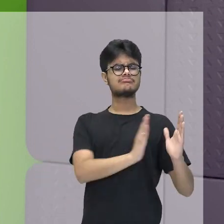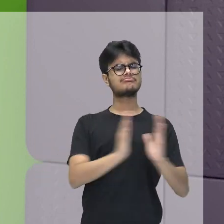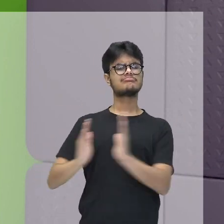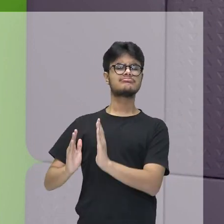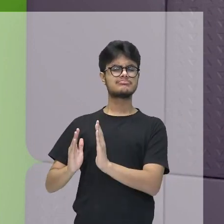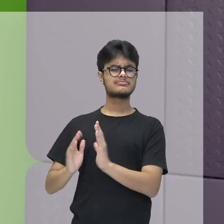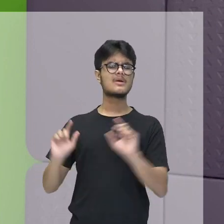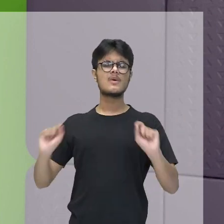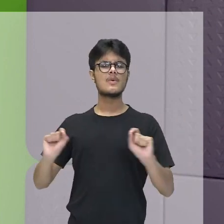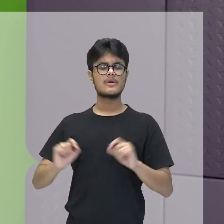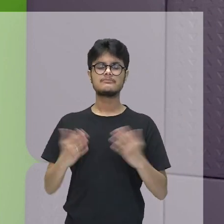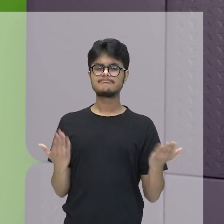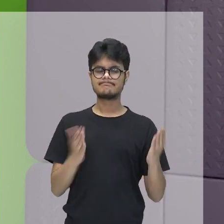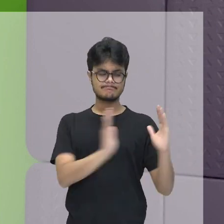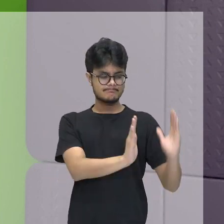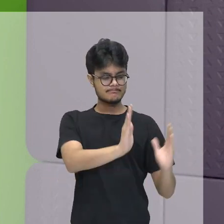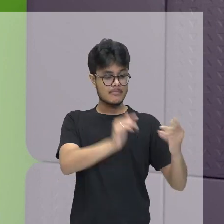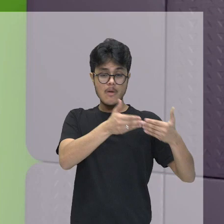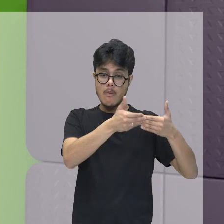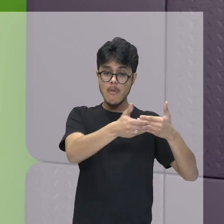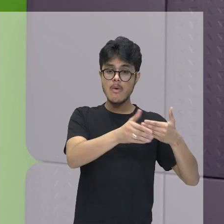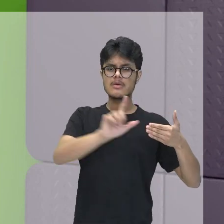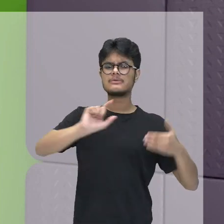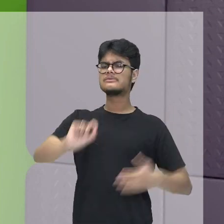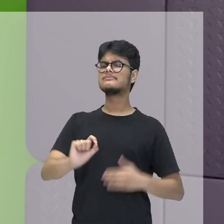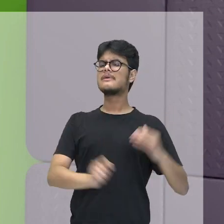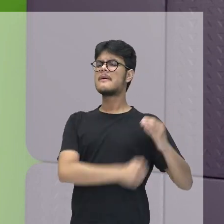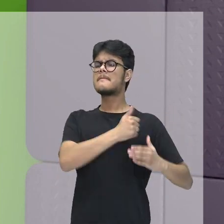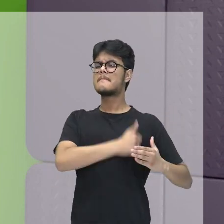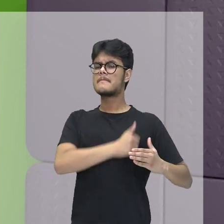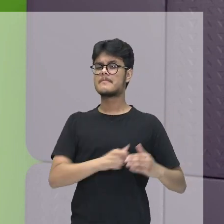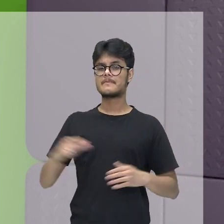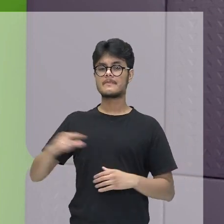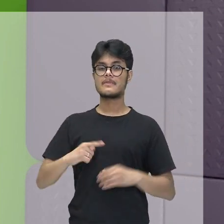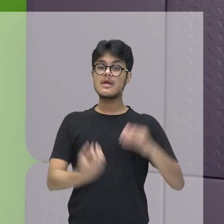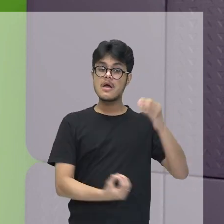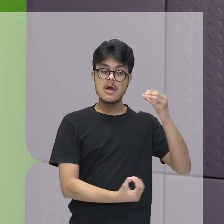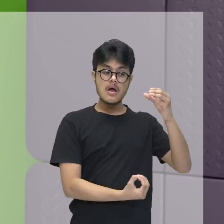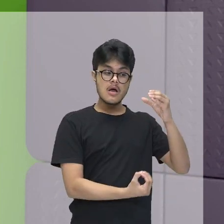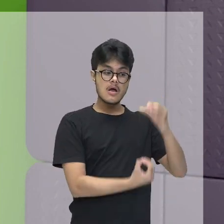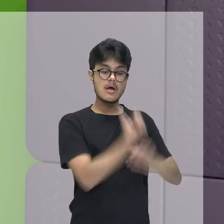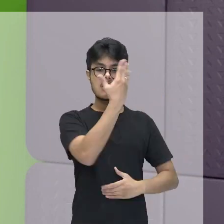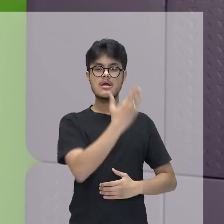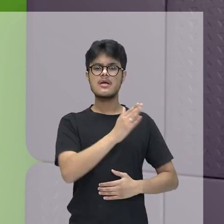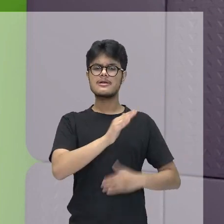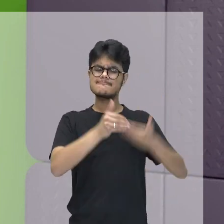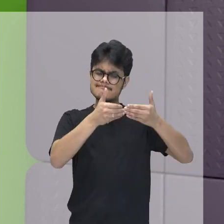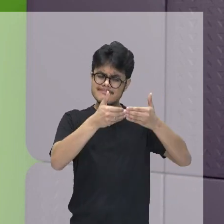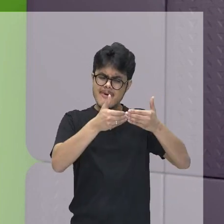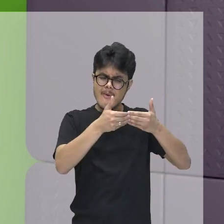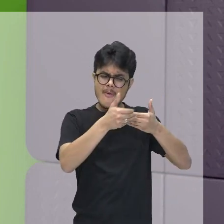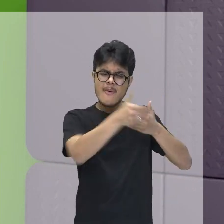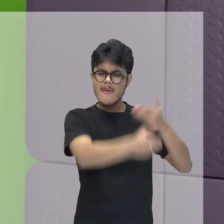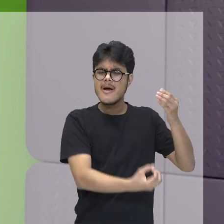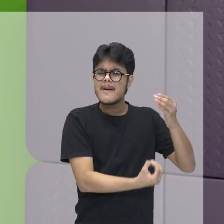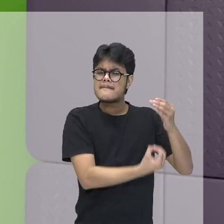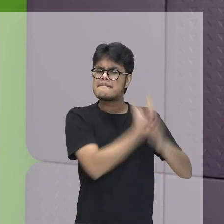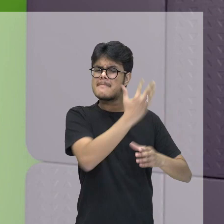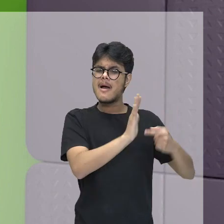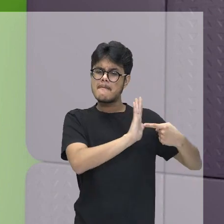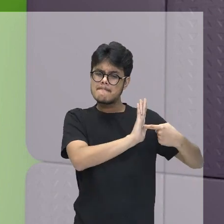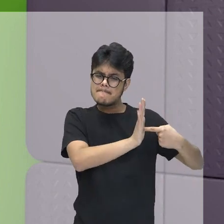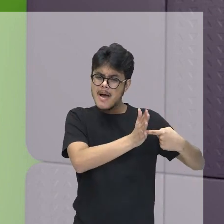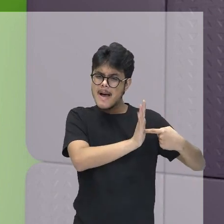fases? Inicialmente, na primeira revolução industrial, nós vamos ter o surgimento das primeiras máquinas, ou seja,